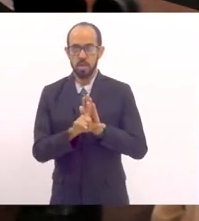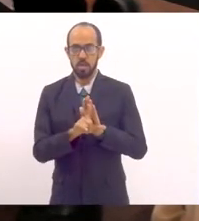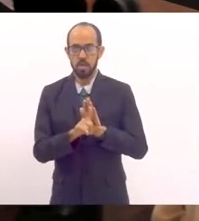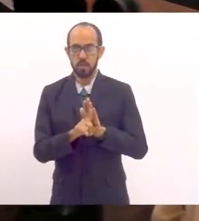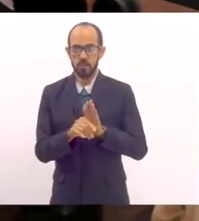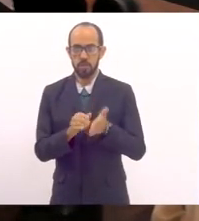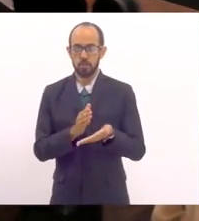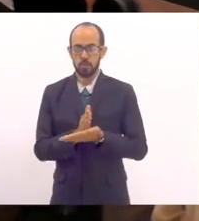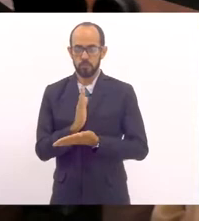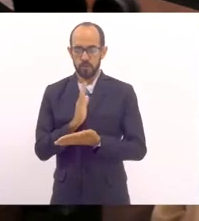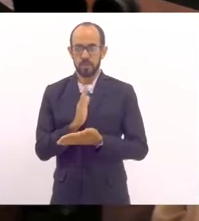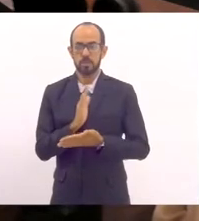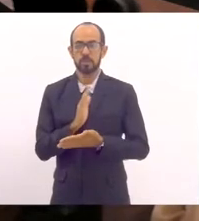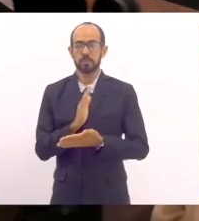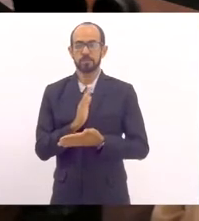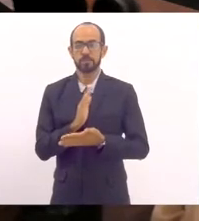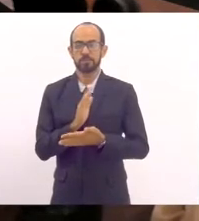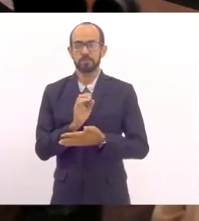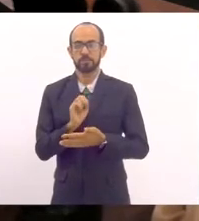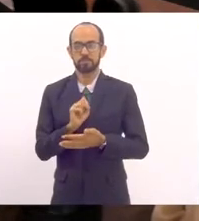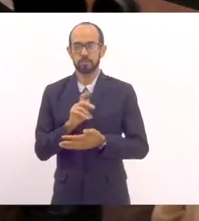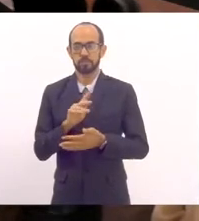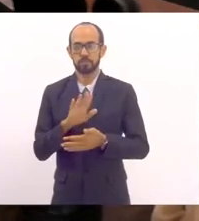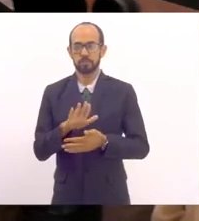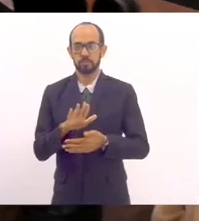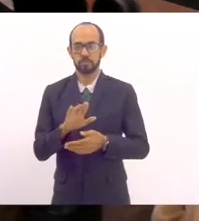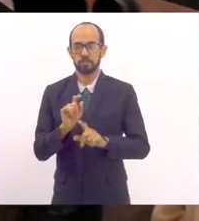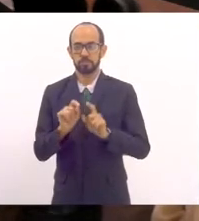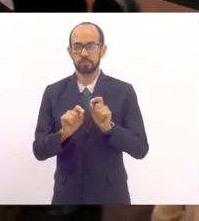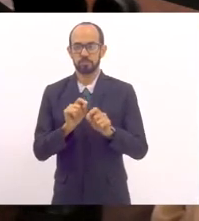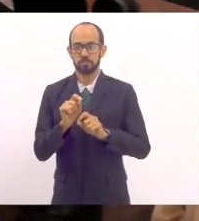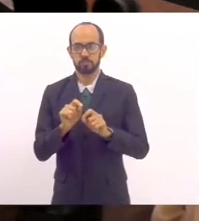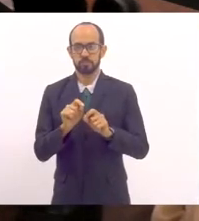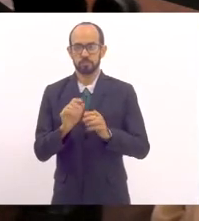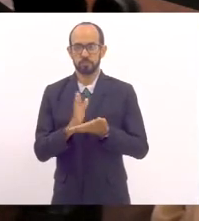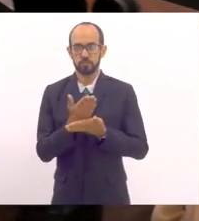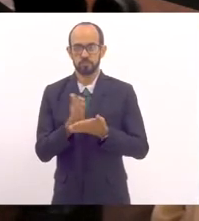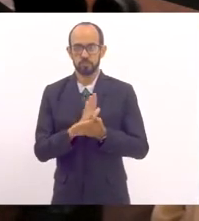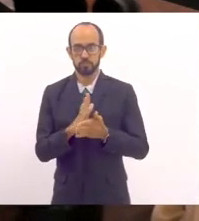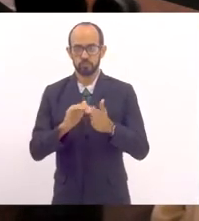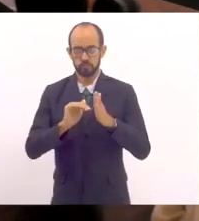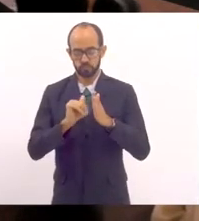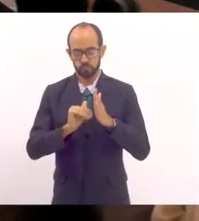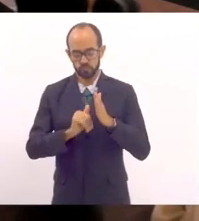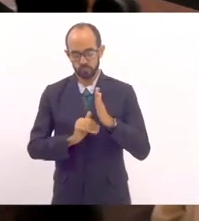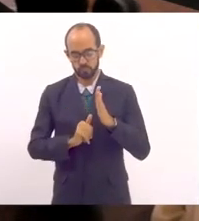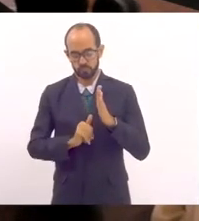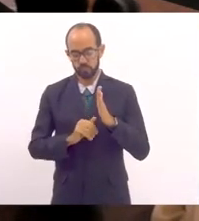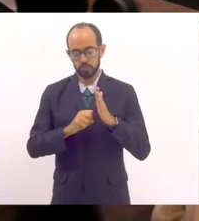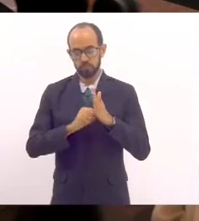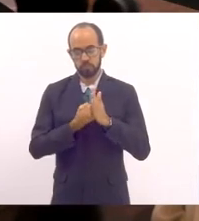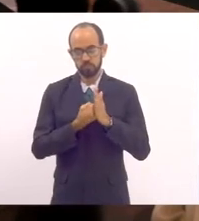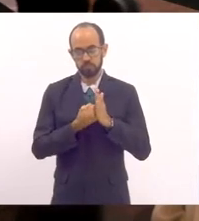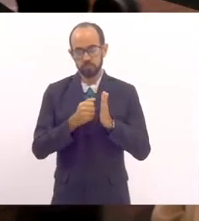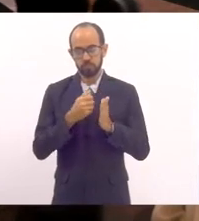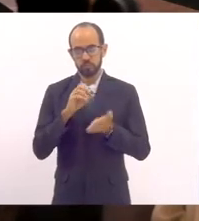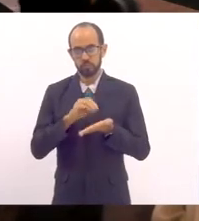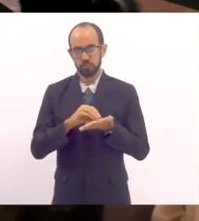ela foi aprovada e tudo mais, só que com alguns vetos que eu tinha colocado ali, multa e